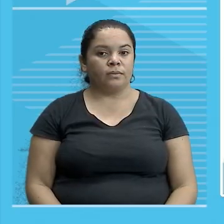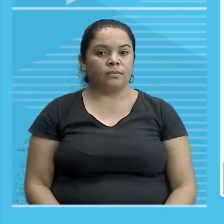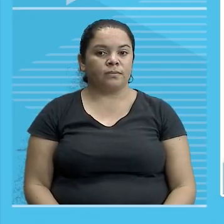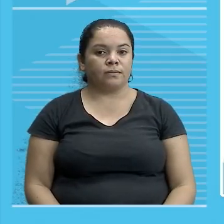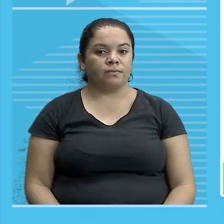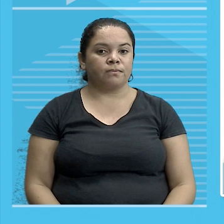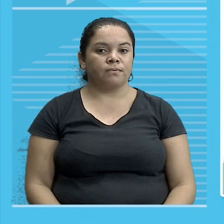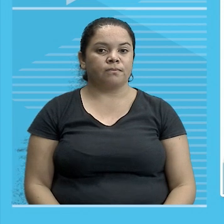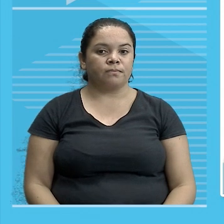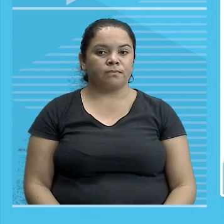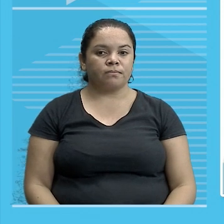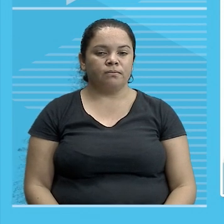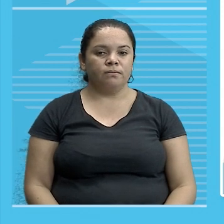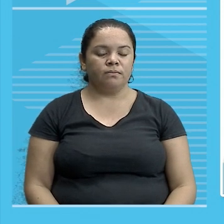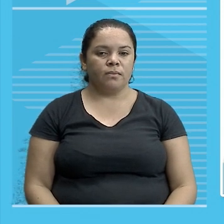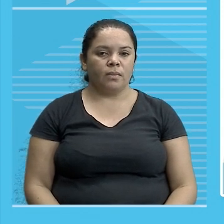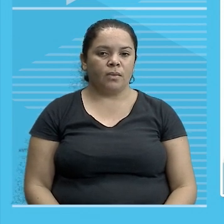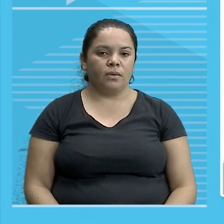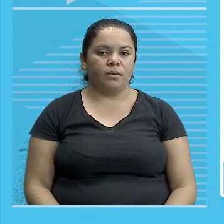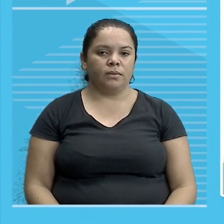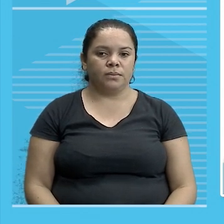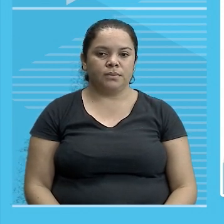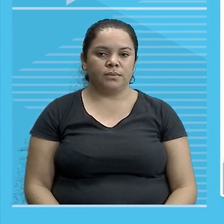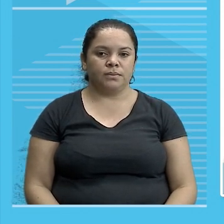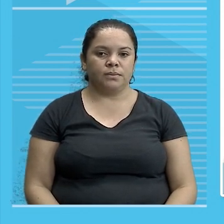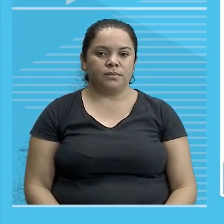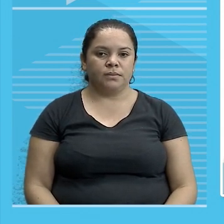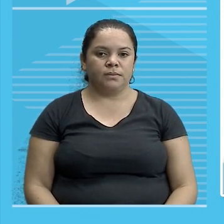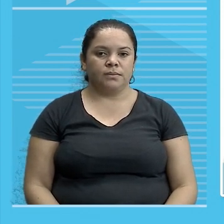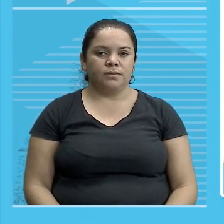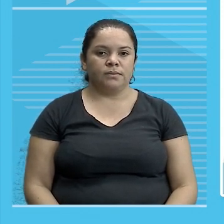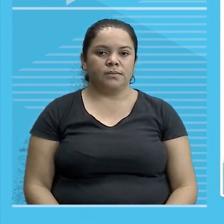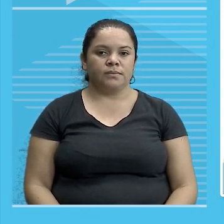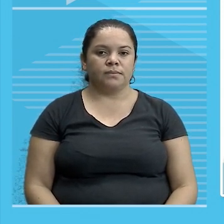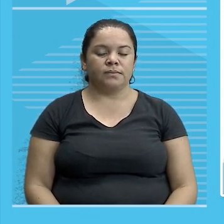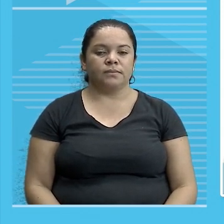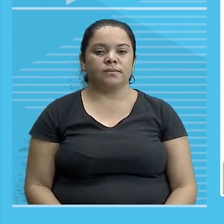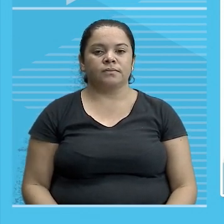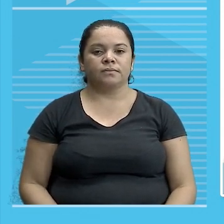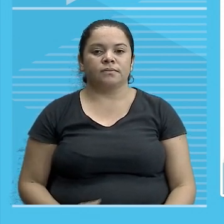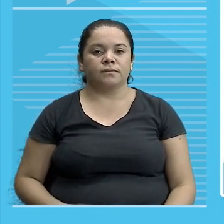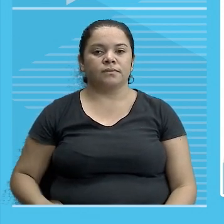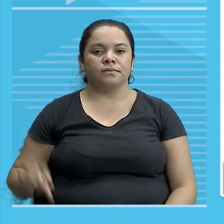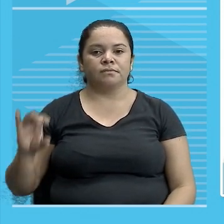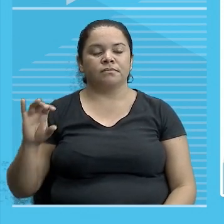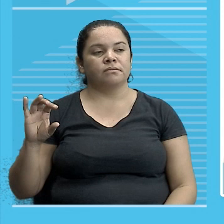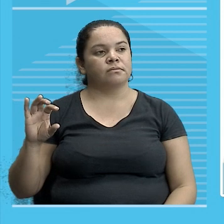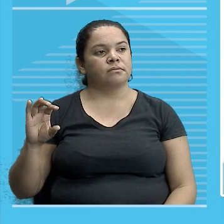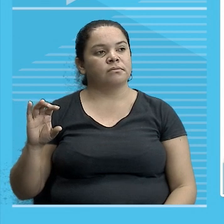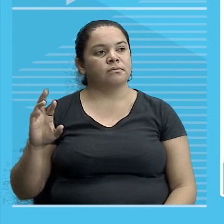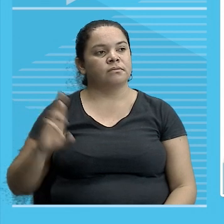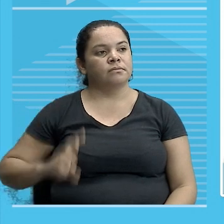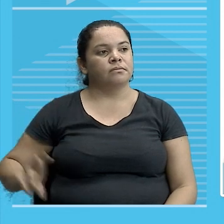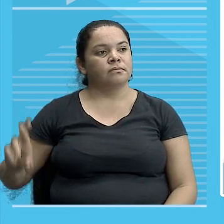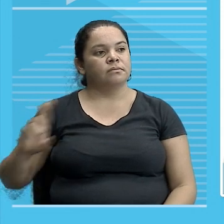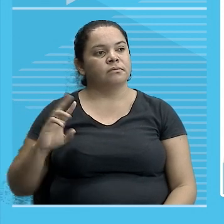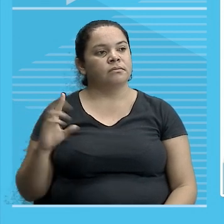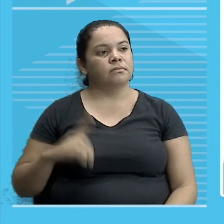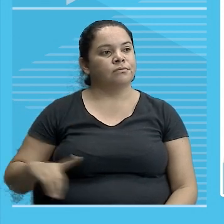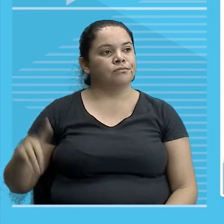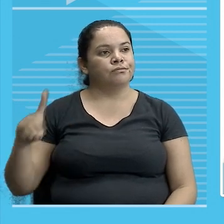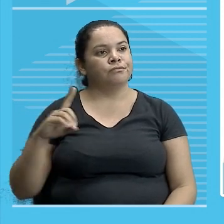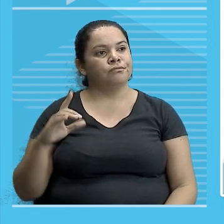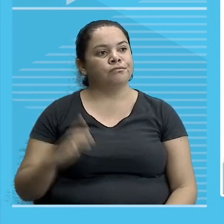voltamos, Conceição do Canindé, mais uma vez, colocou letra D de dado, tá? Então, vamos lá, olha